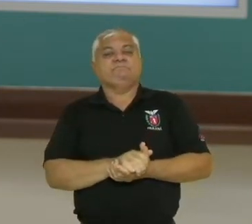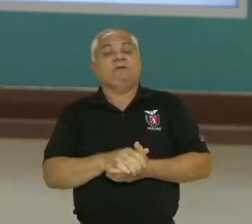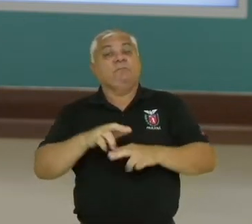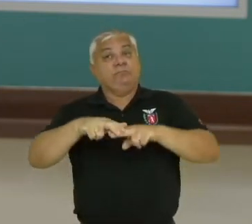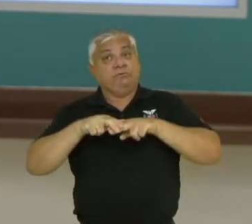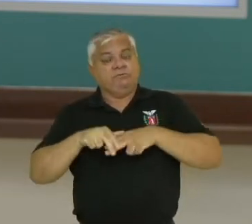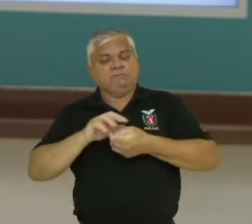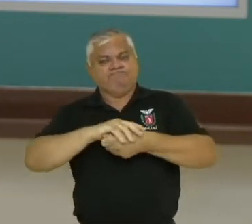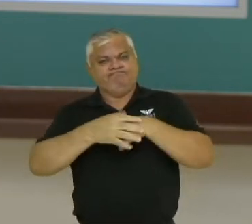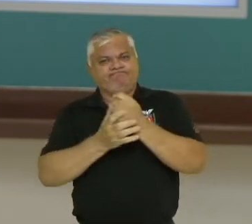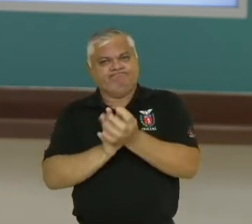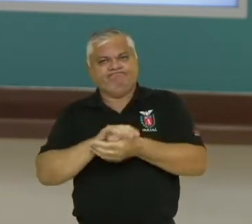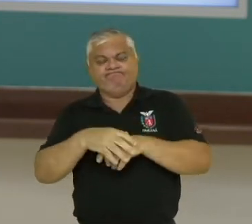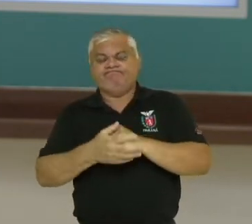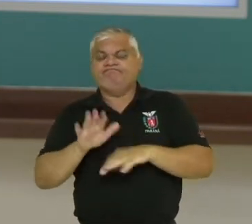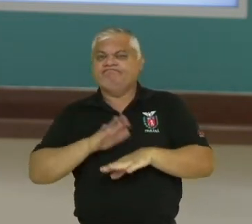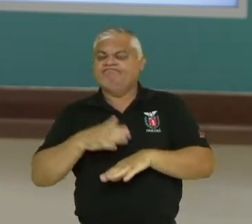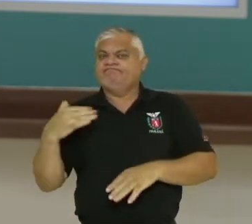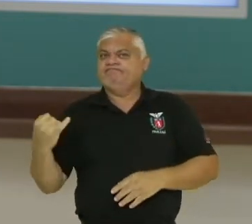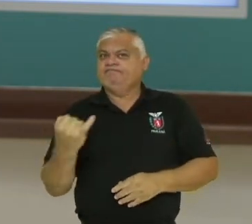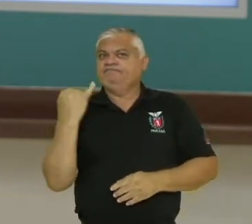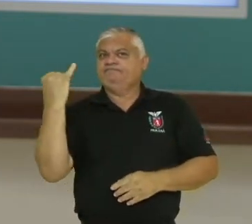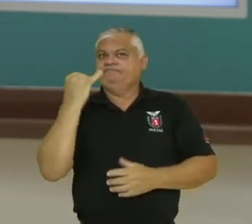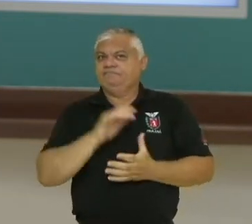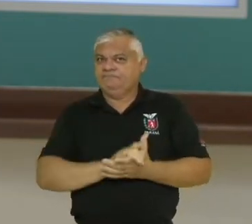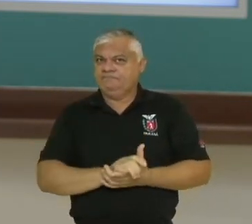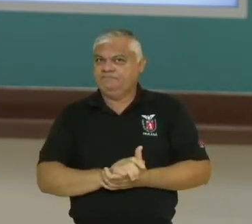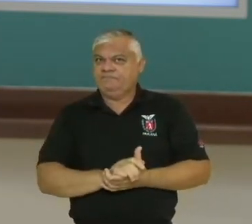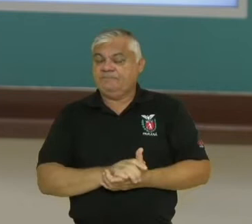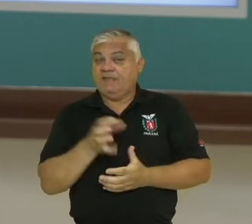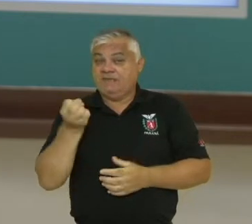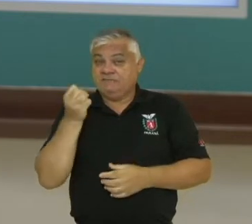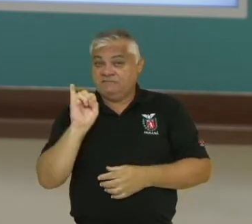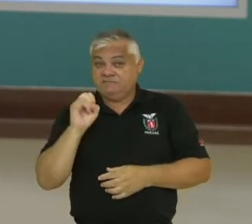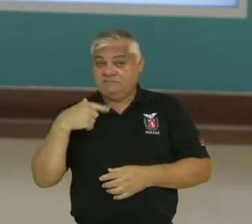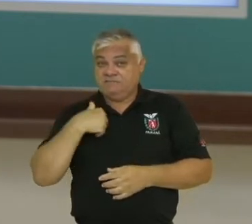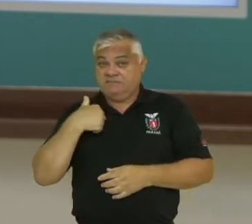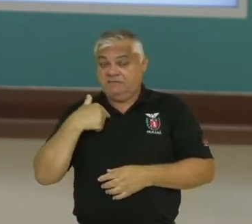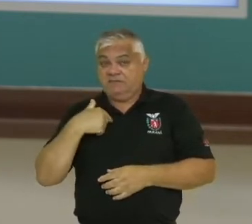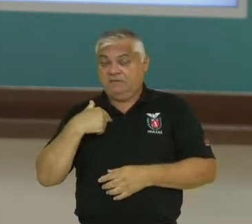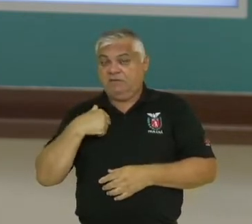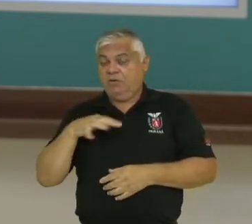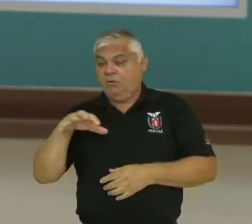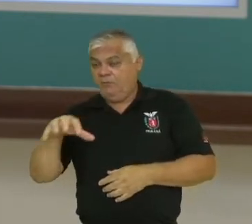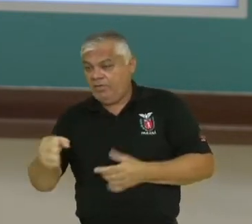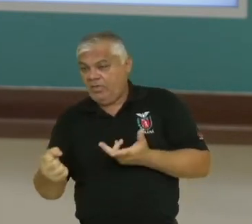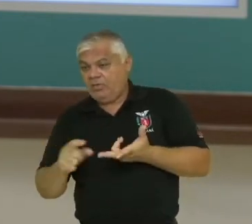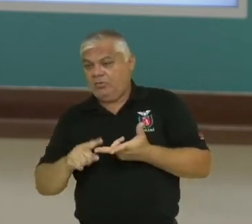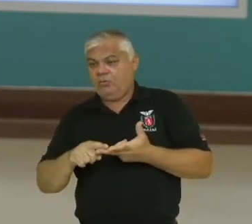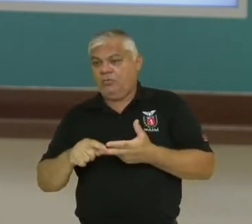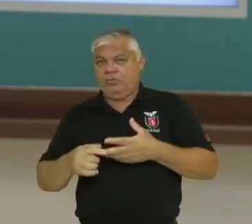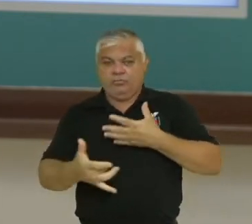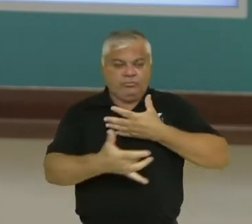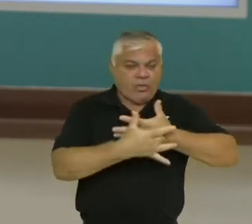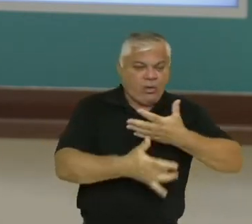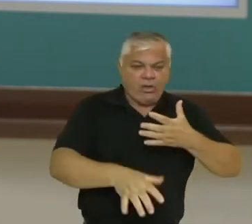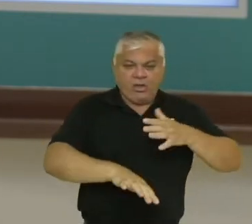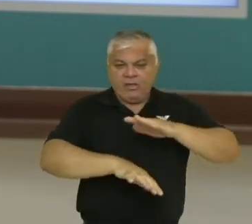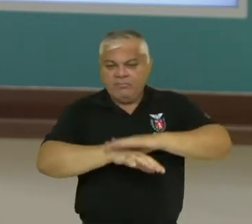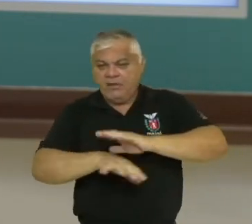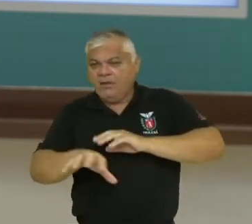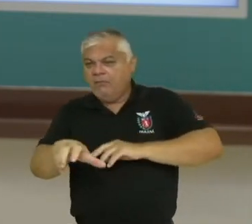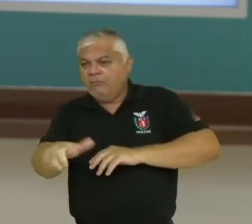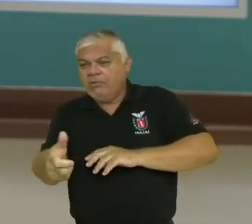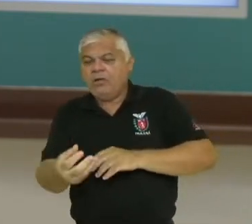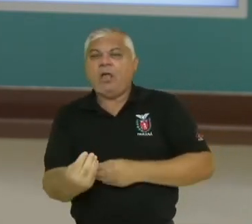a importância de lavarmos as mãos. Se eu encostar em alguma coisa que tem esse micro-organismo e levar